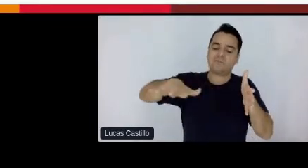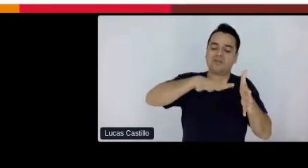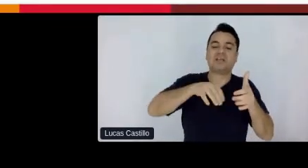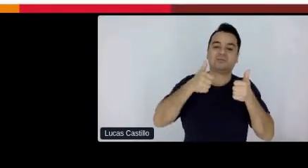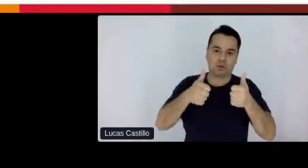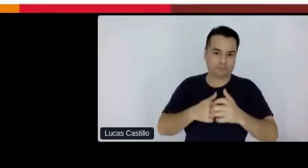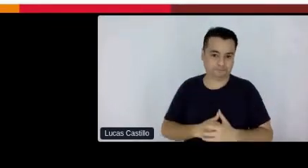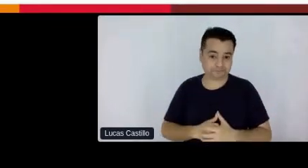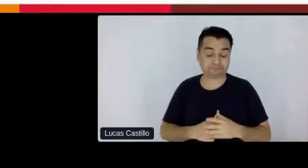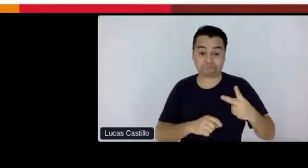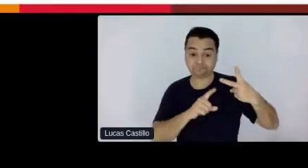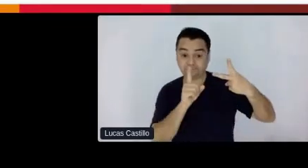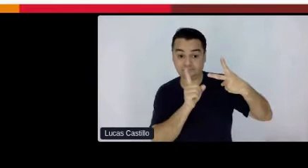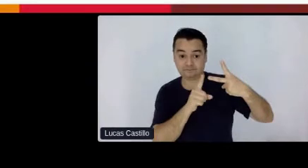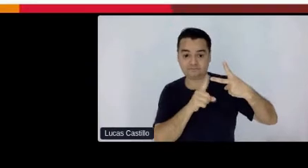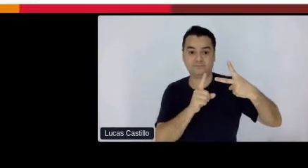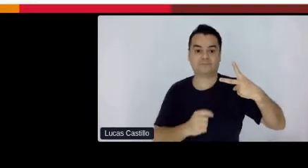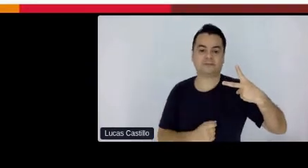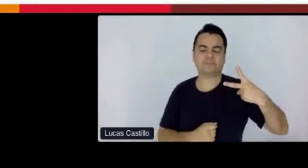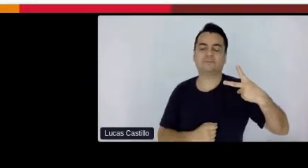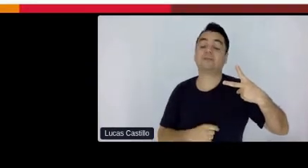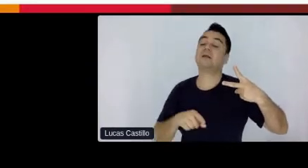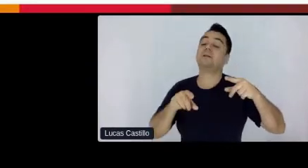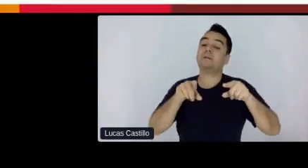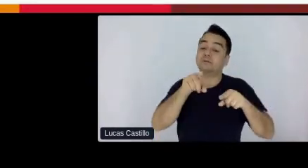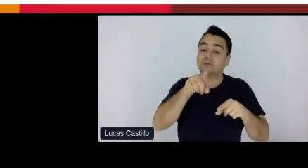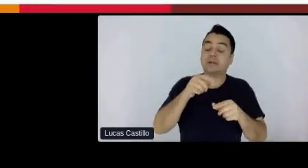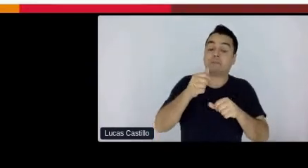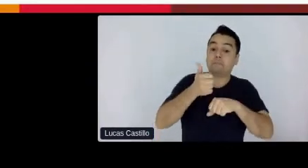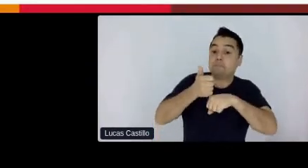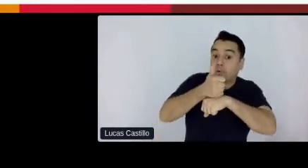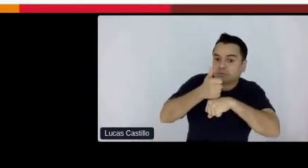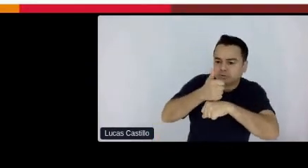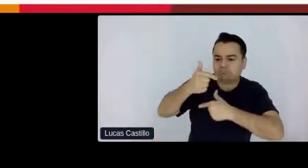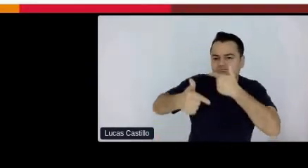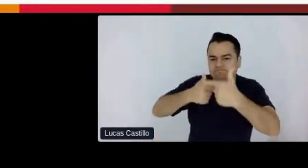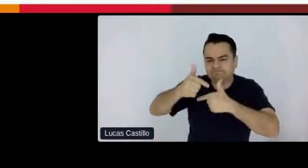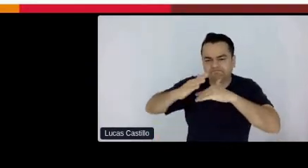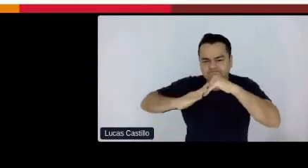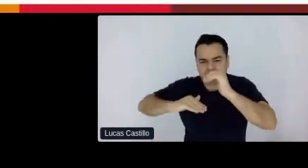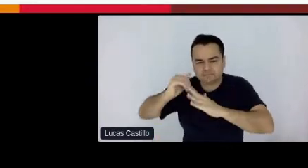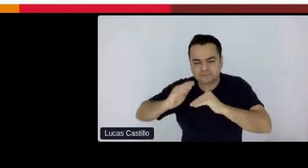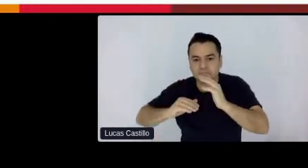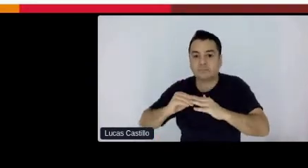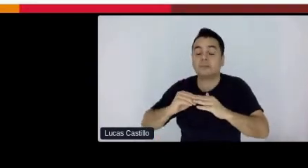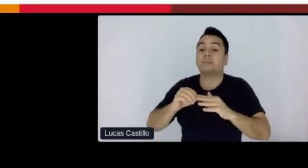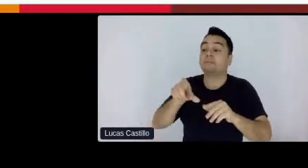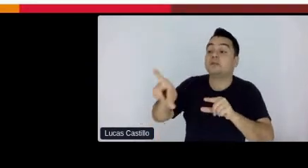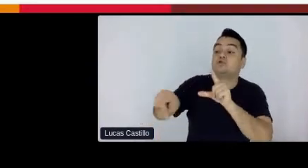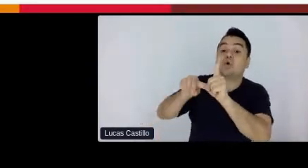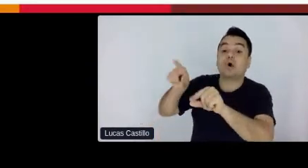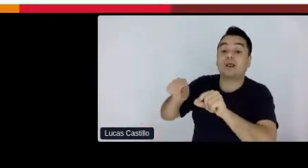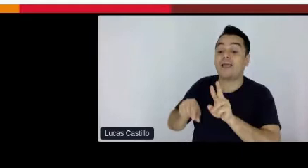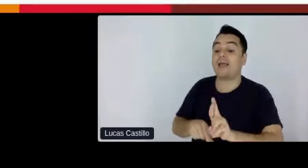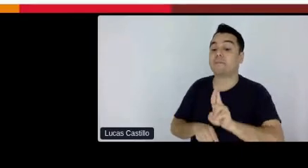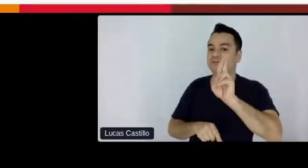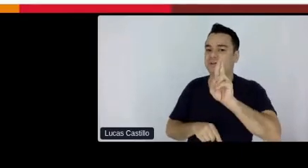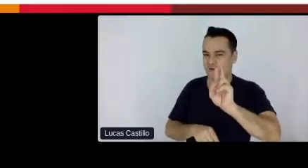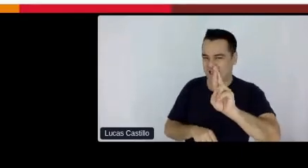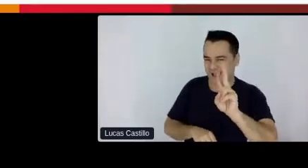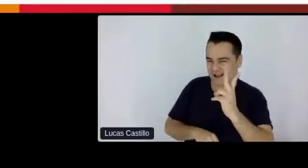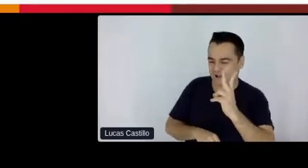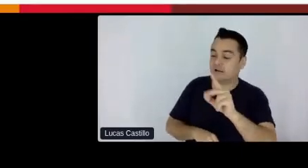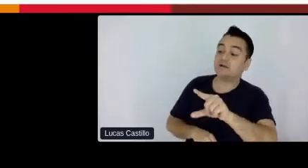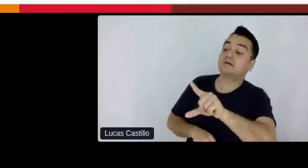Ponto 2. Preparação dos profissionais que vão conduzir o processo seletivo. né? Normalmente os processos seletivos eles têm